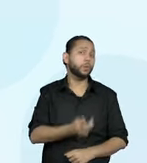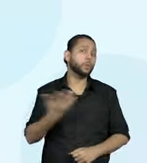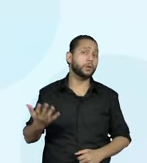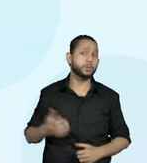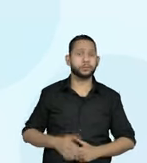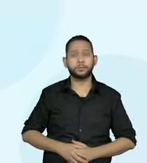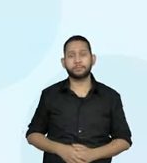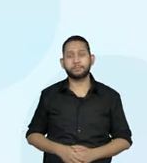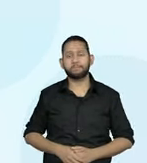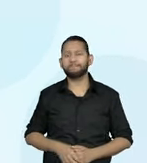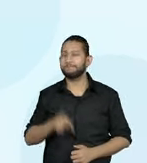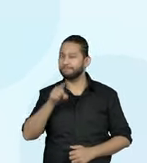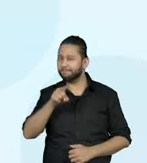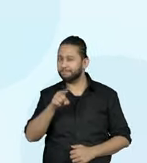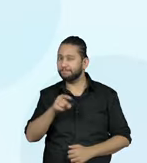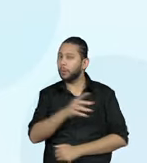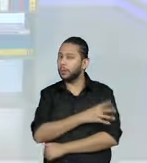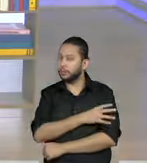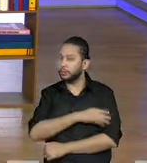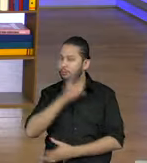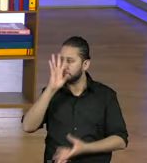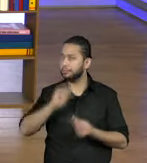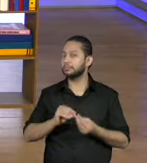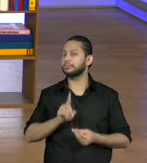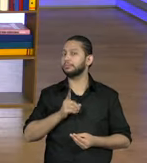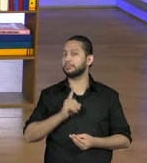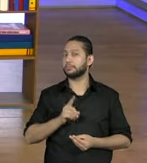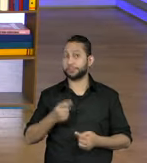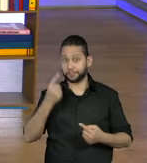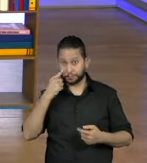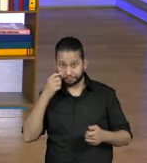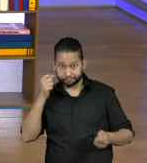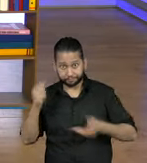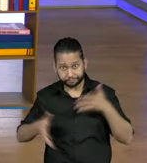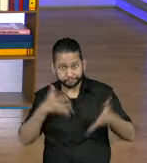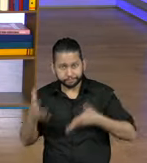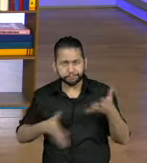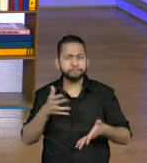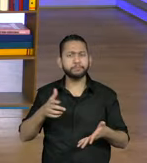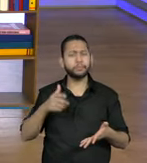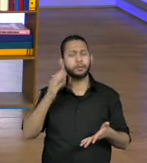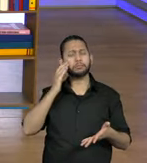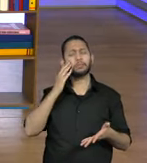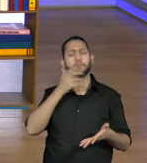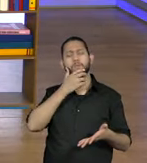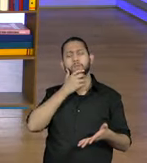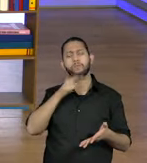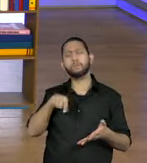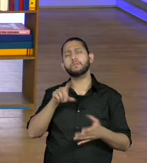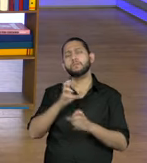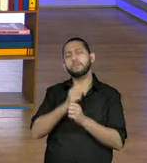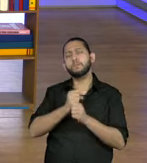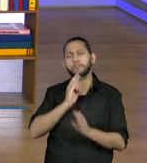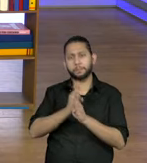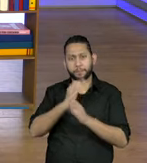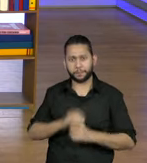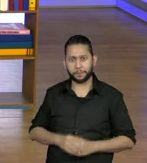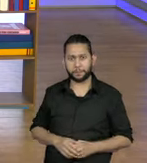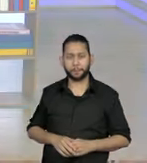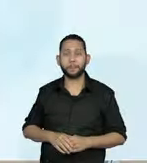lá, aluno do quarto ano, interpretar essa situação problema, certo? Então, vem aqui comigo, vamos